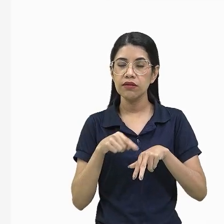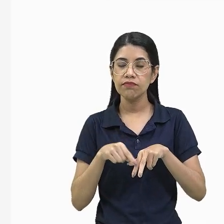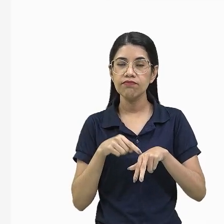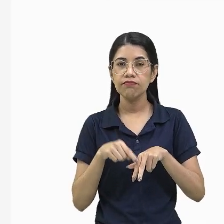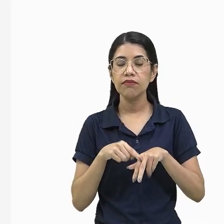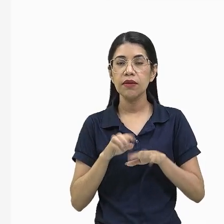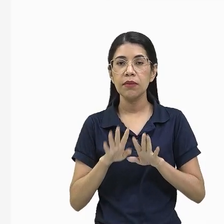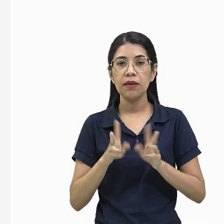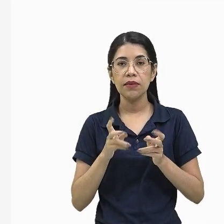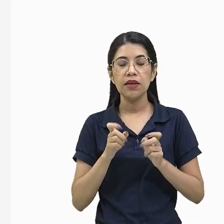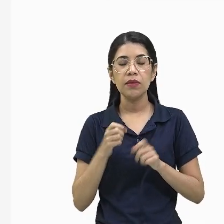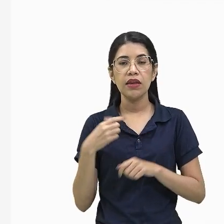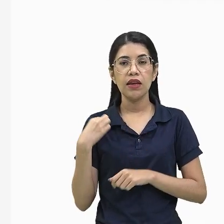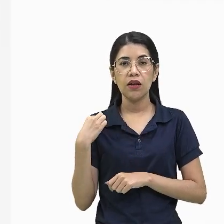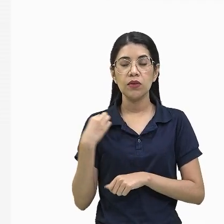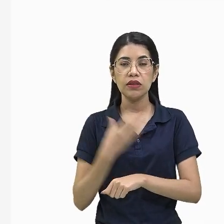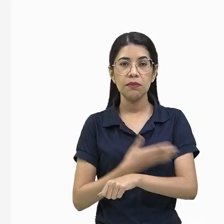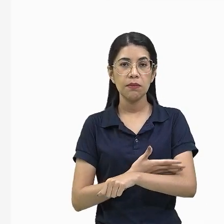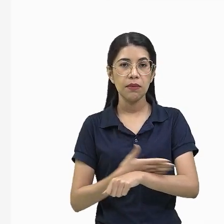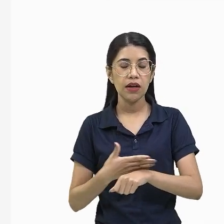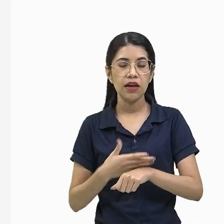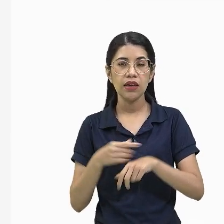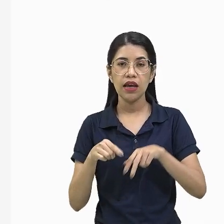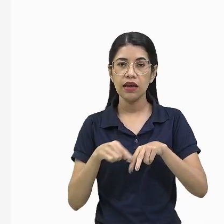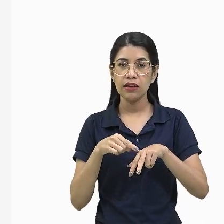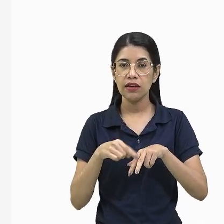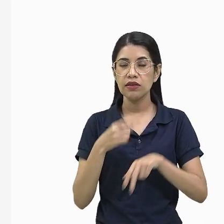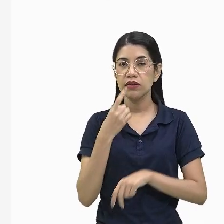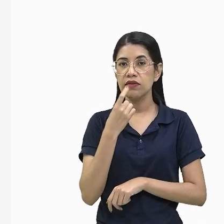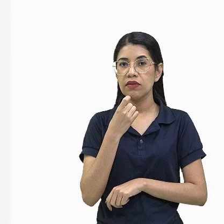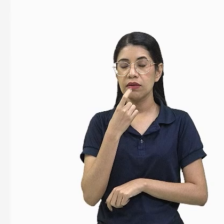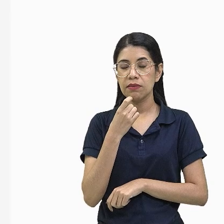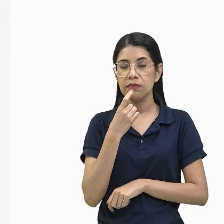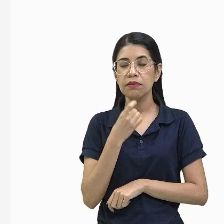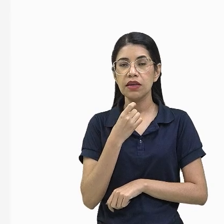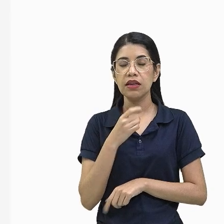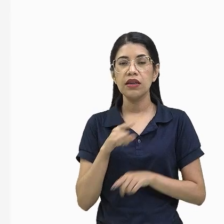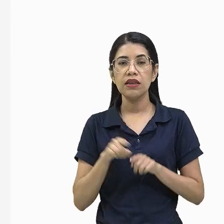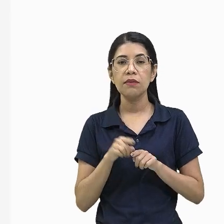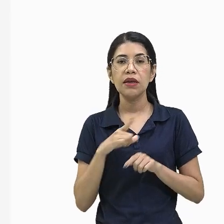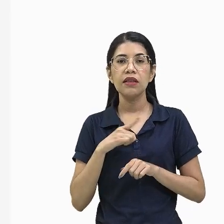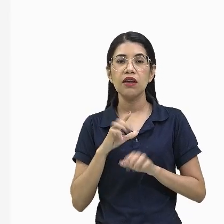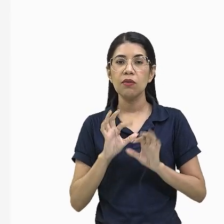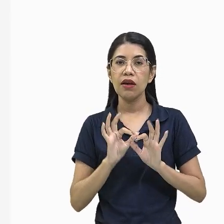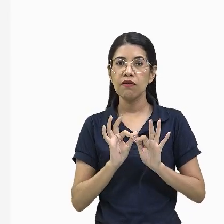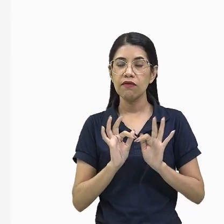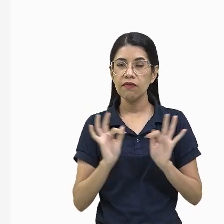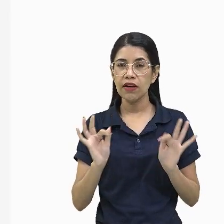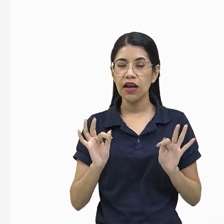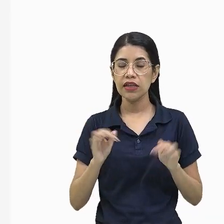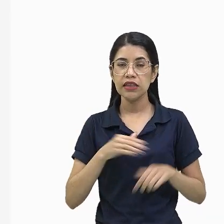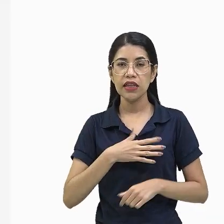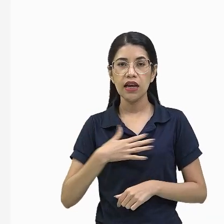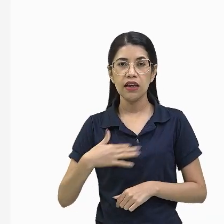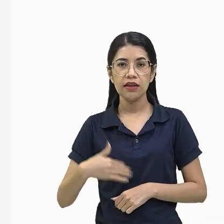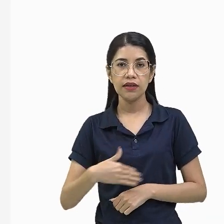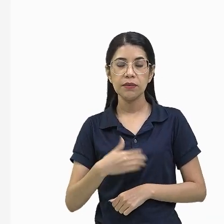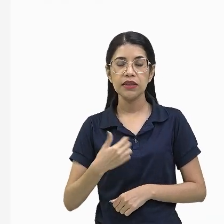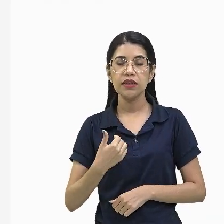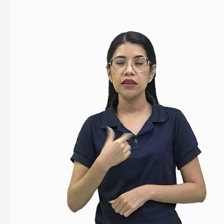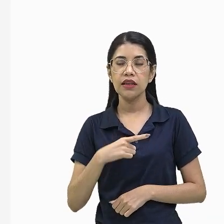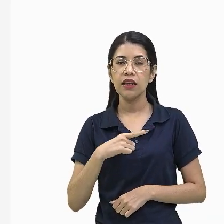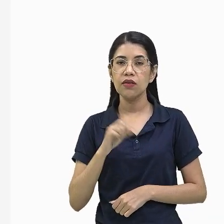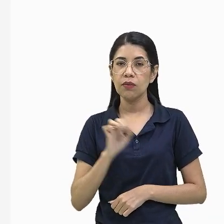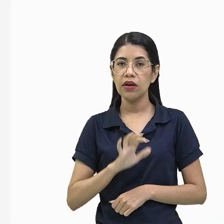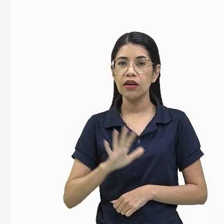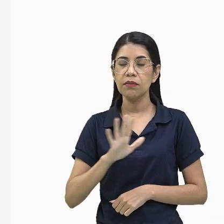E perceba que a camiseta é branca, calça vermelha, e há um dizer também na camisa. Você observa na camisa dela, está